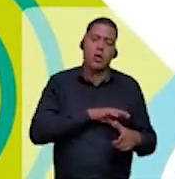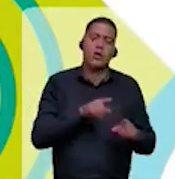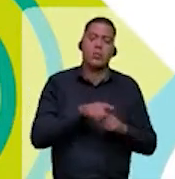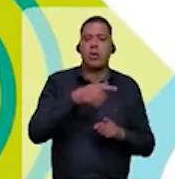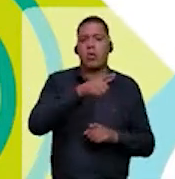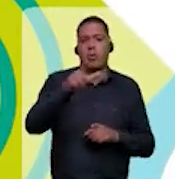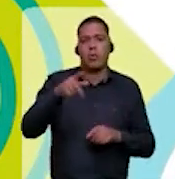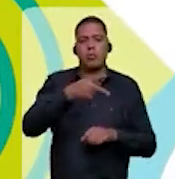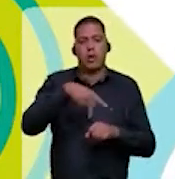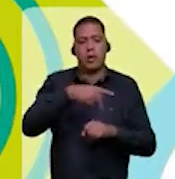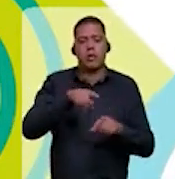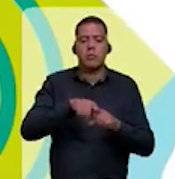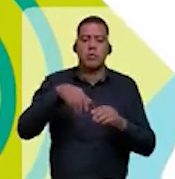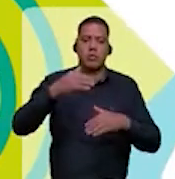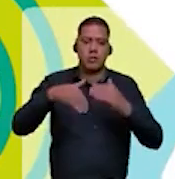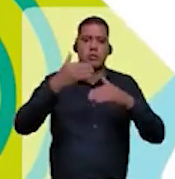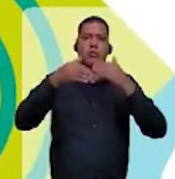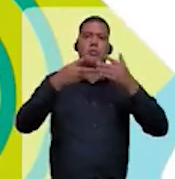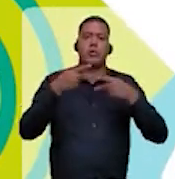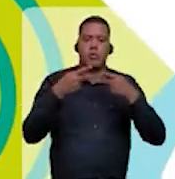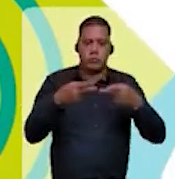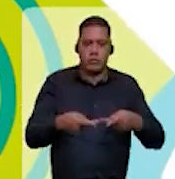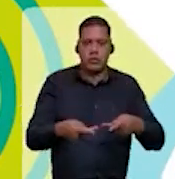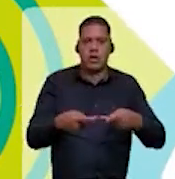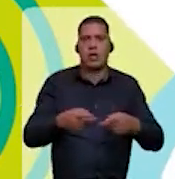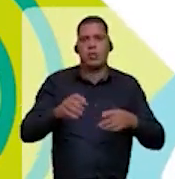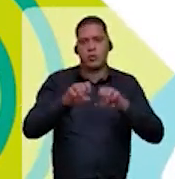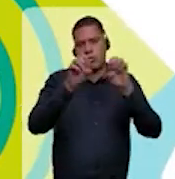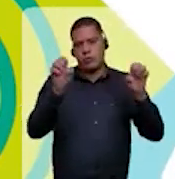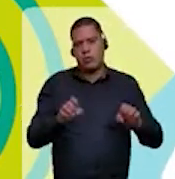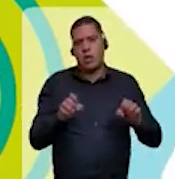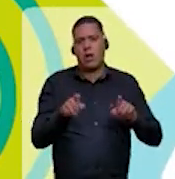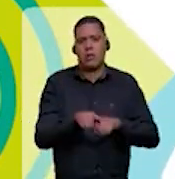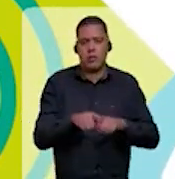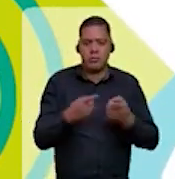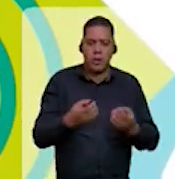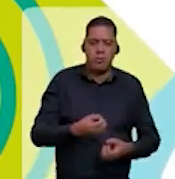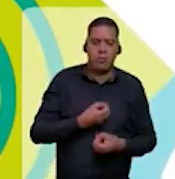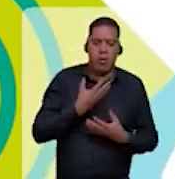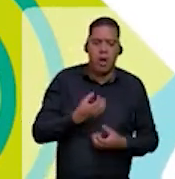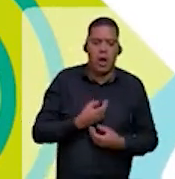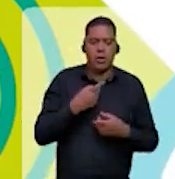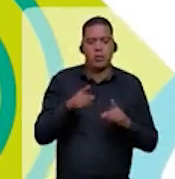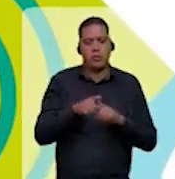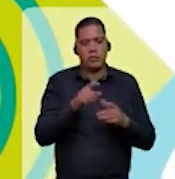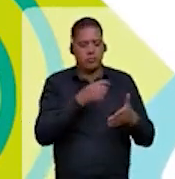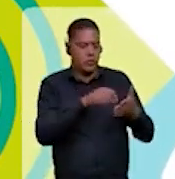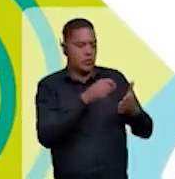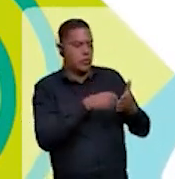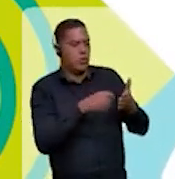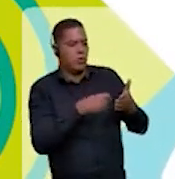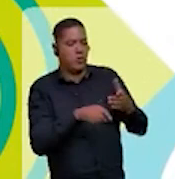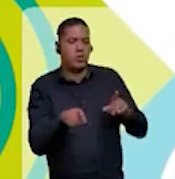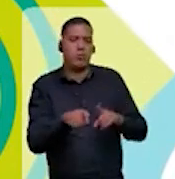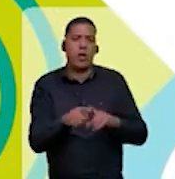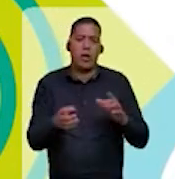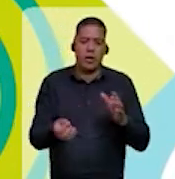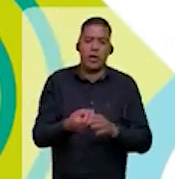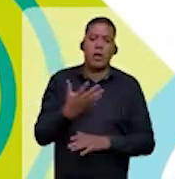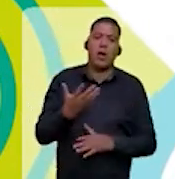o desenvolvimento de mais programas estruturados de movimento de mobilidade entre poetas escritores a realização